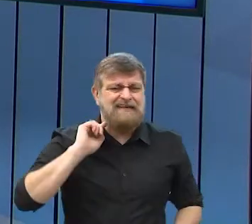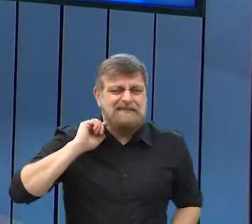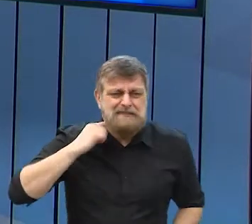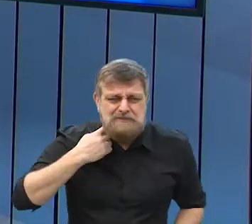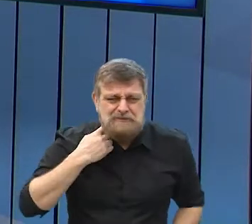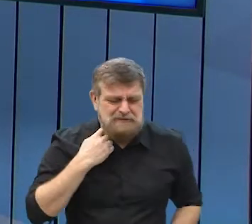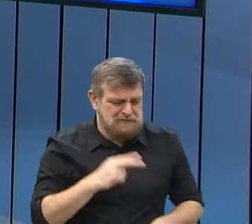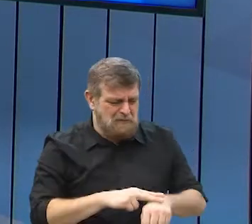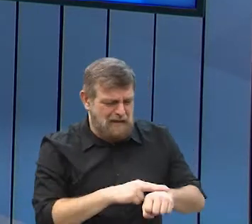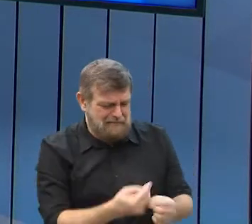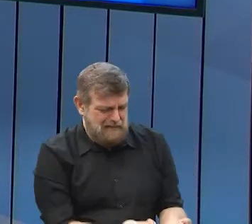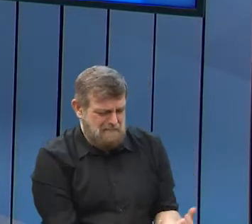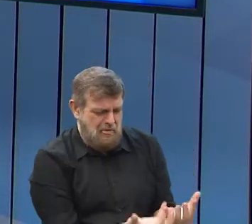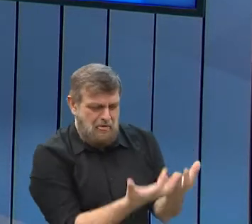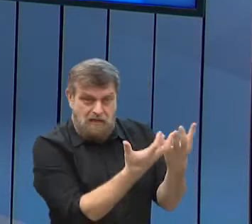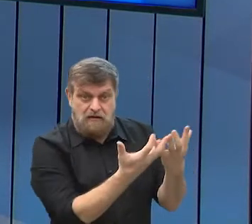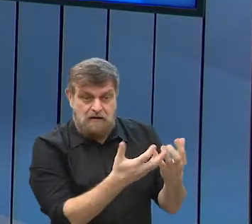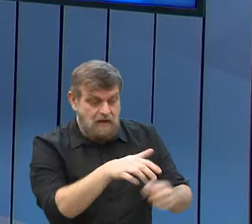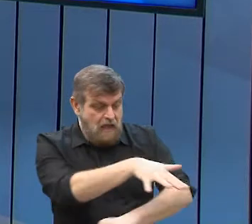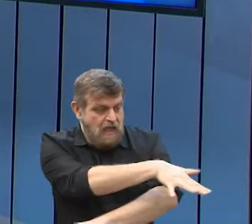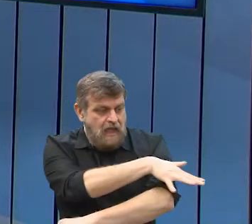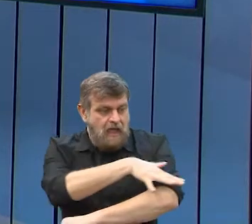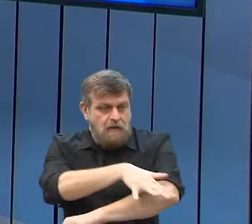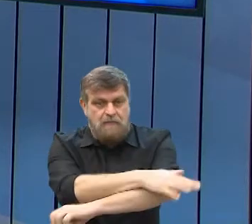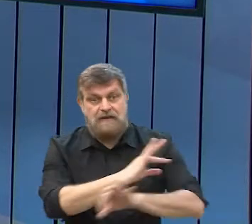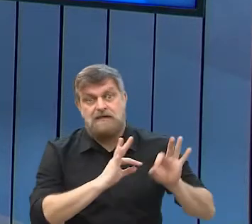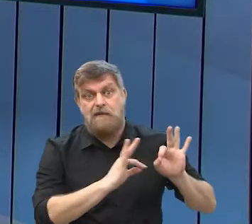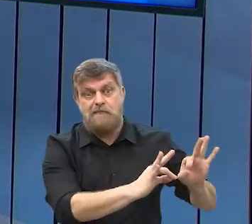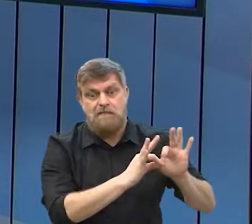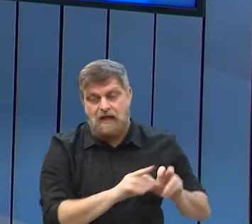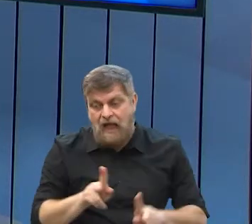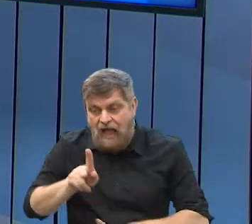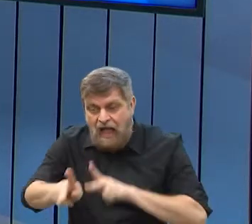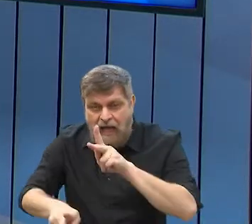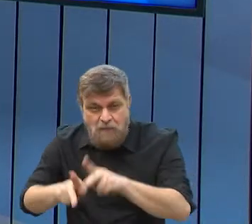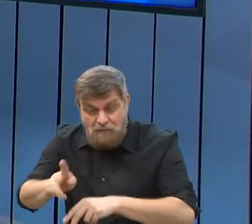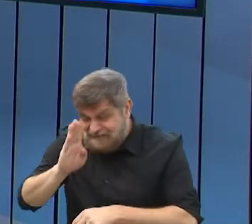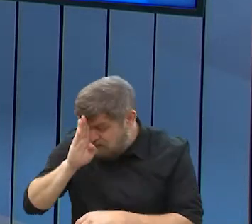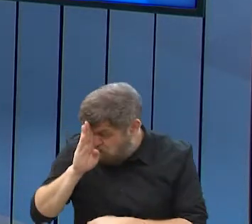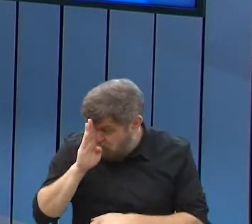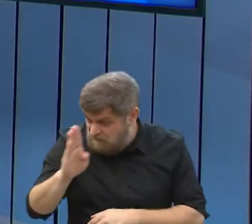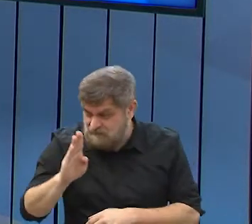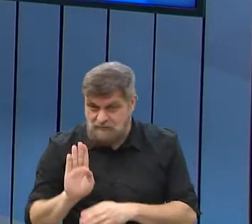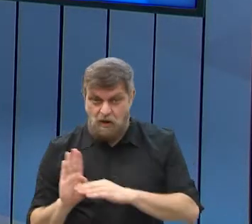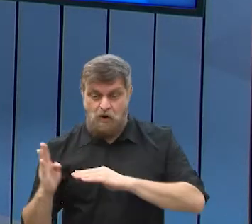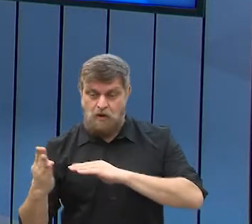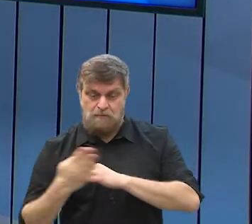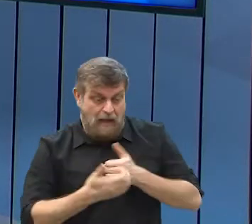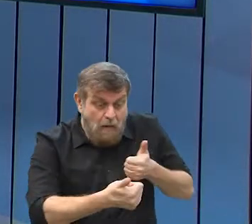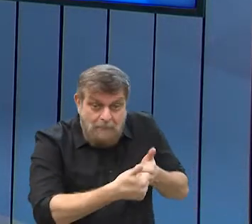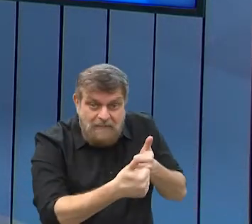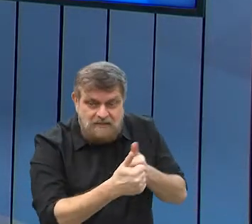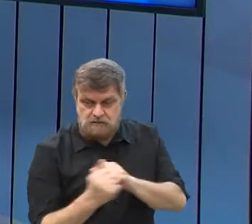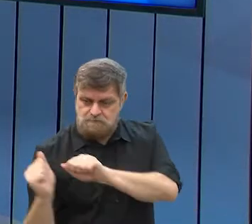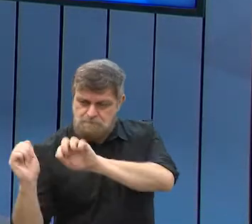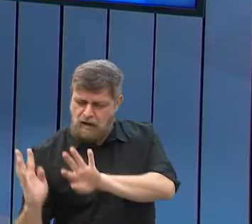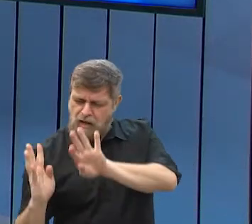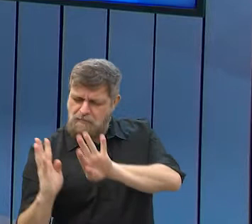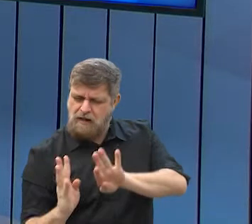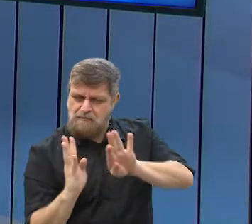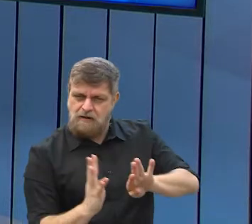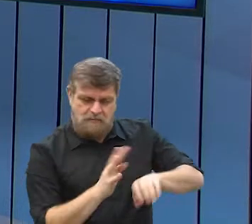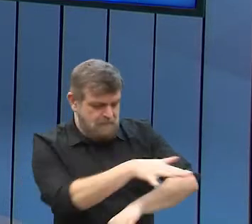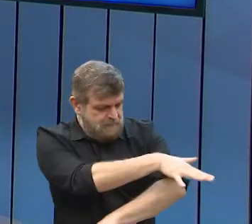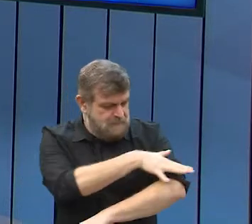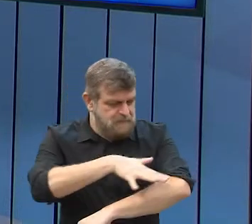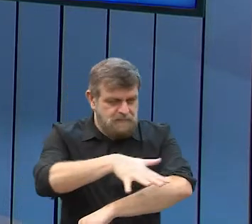porque o mato está alto, e uma praça em condições, a população, principalmente do bairro em torno, pode utilizar mais esse espaço